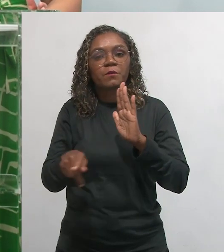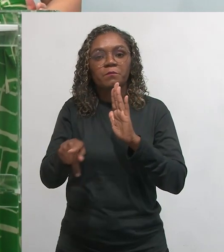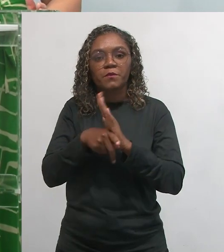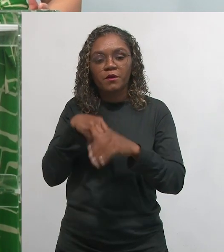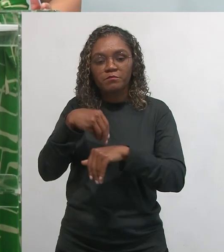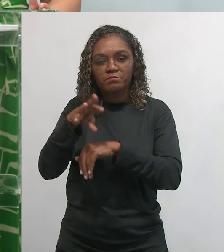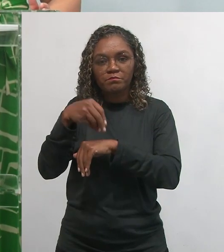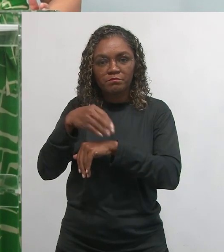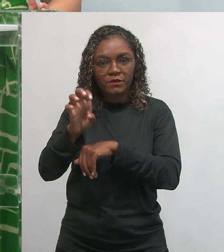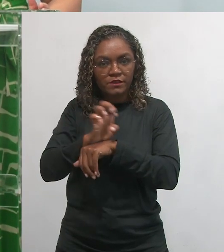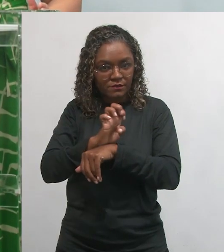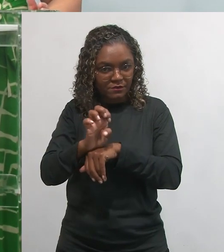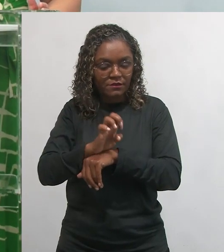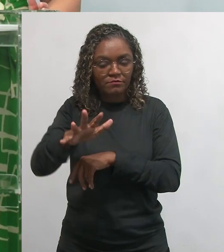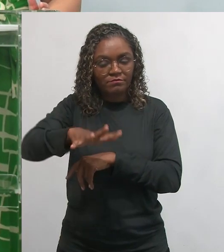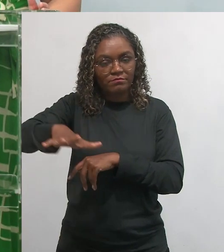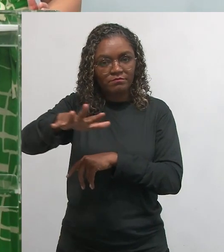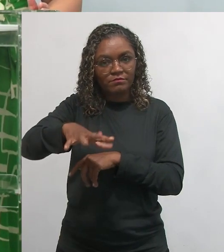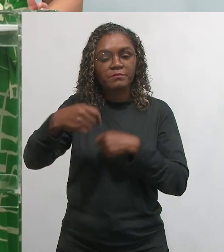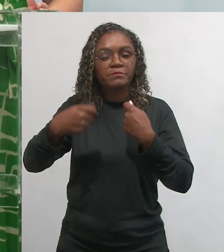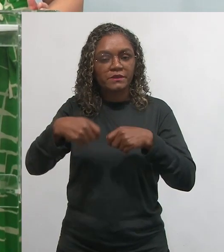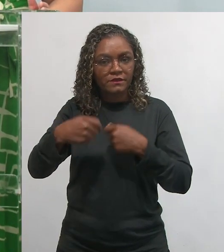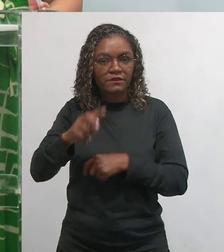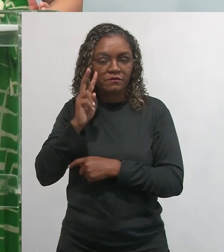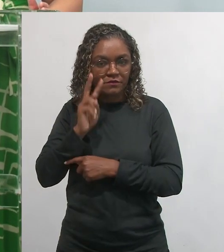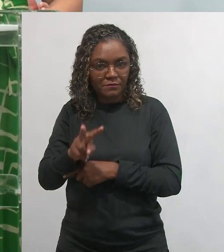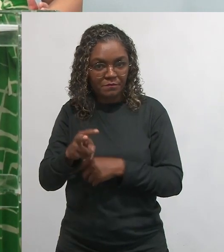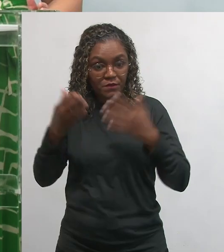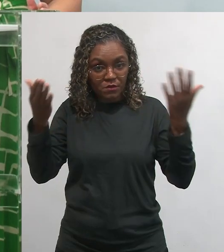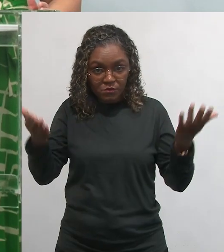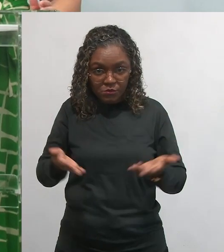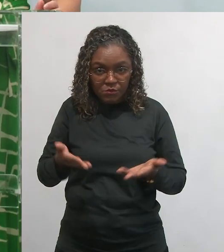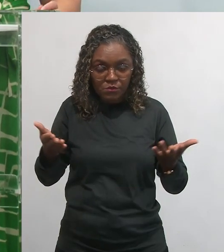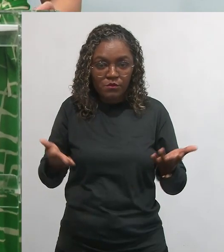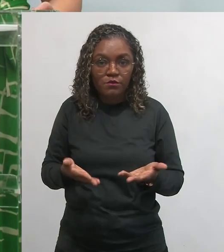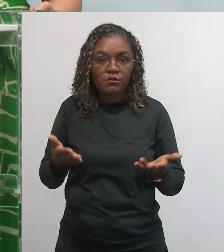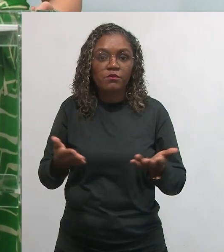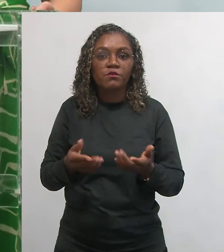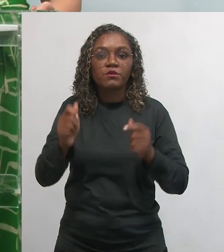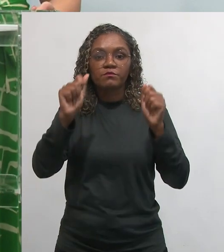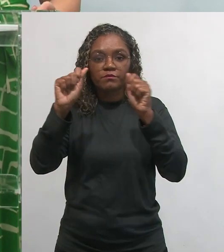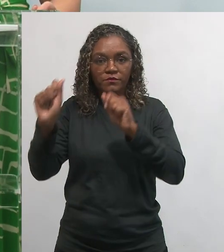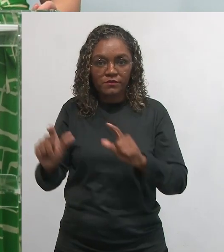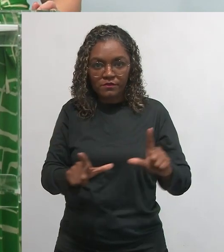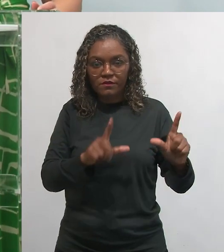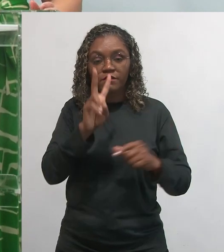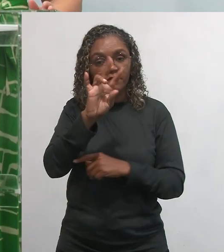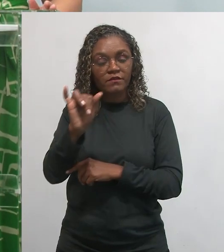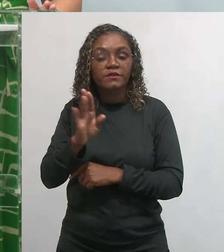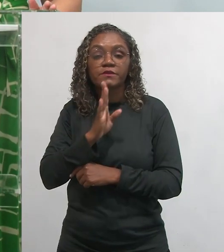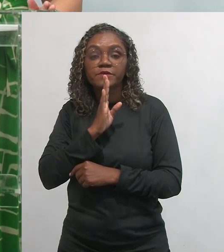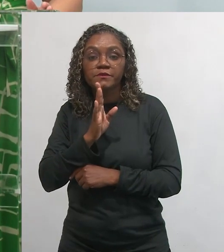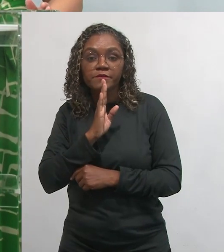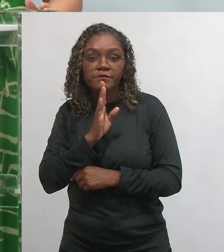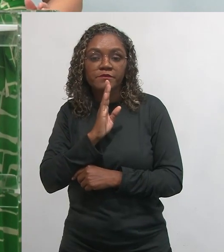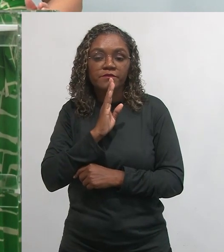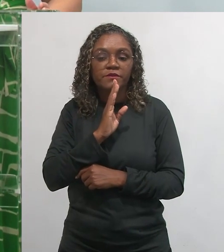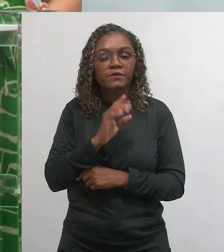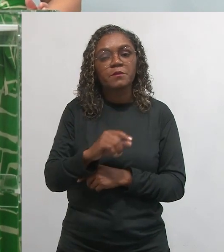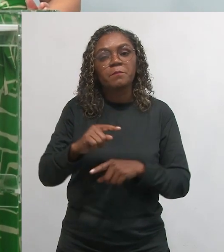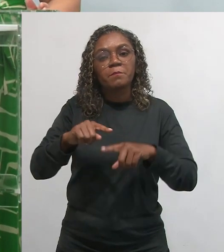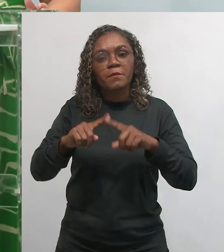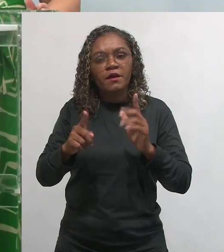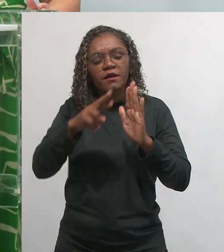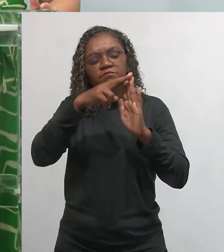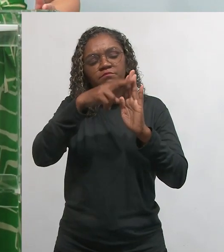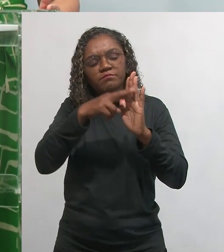resolução que determina todas as orientações do campo de estágio que vocês precisam seguir. Então, a partir de agora, através